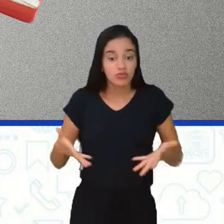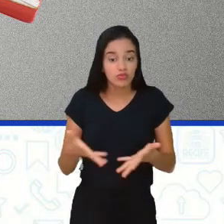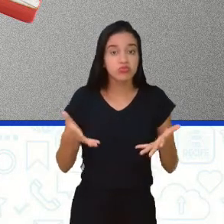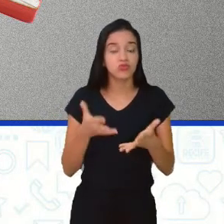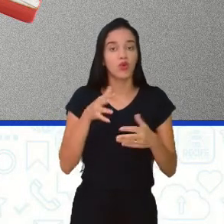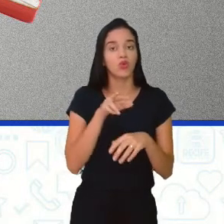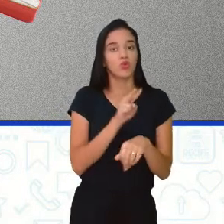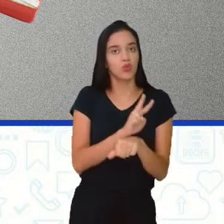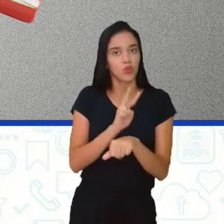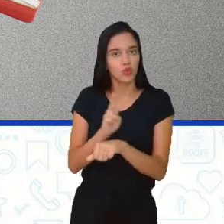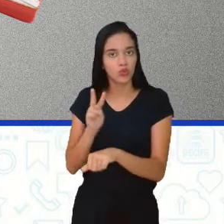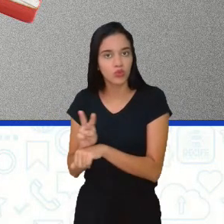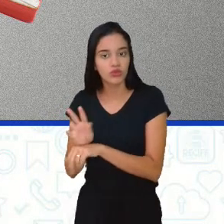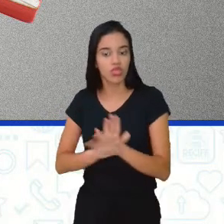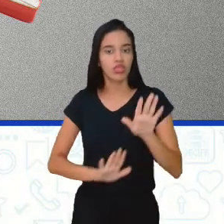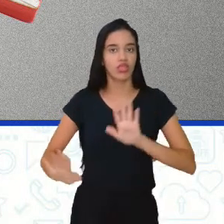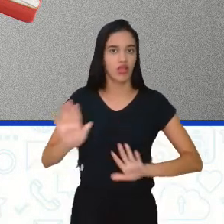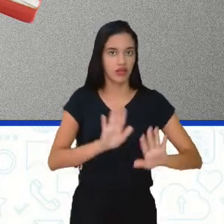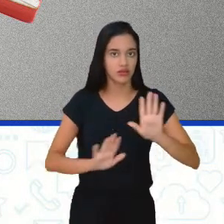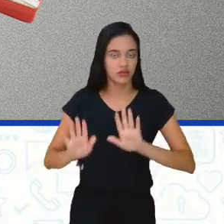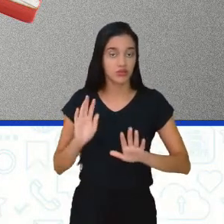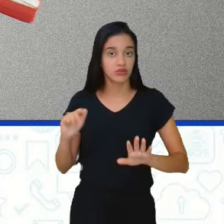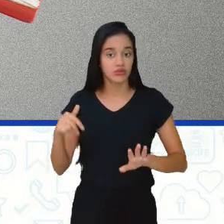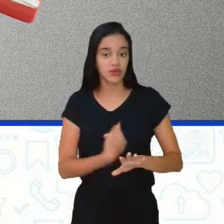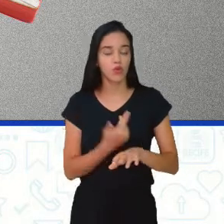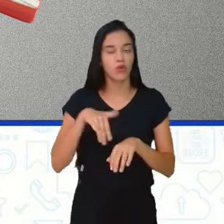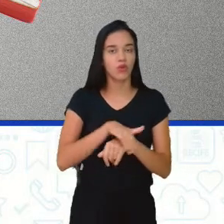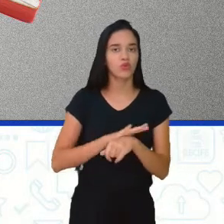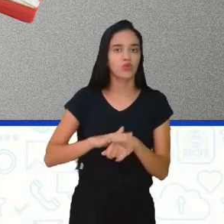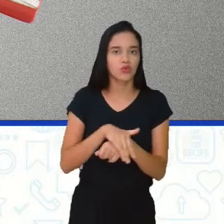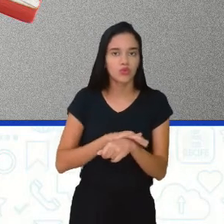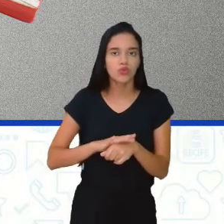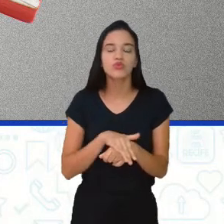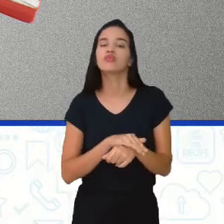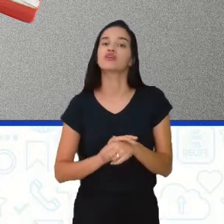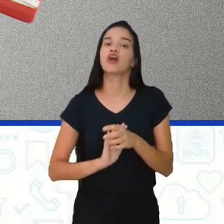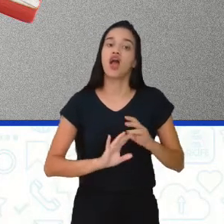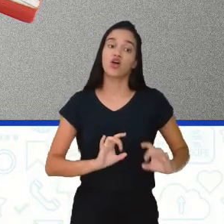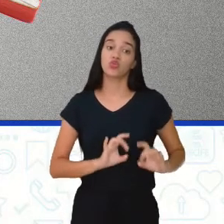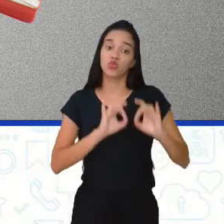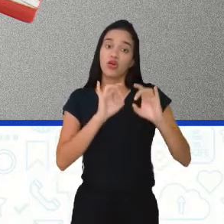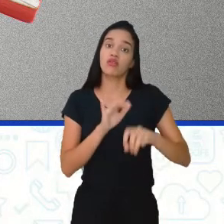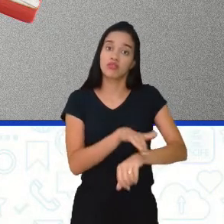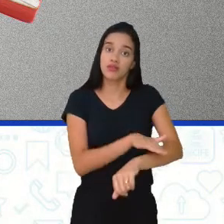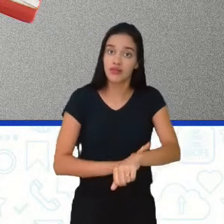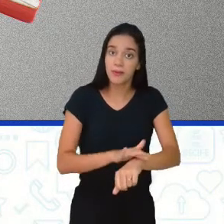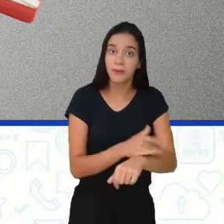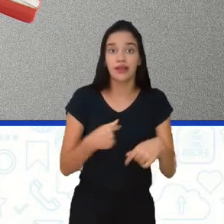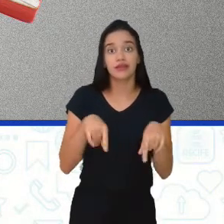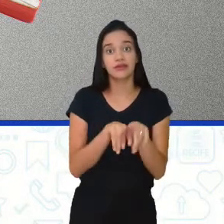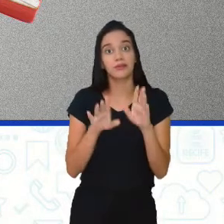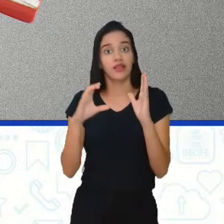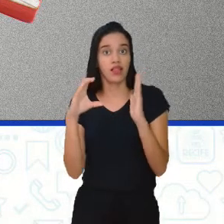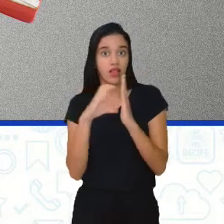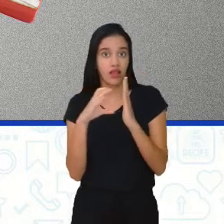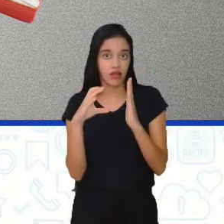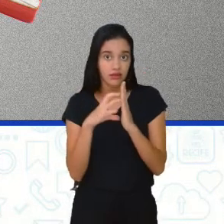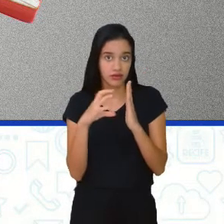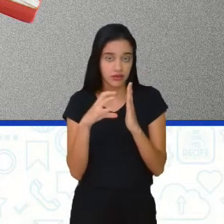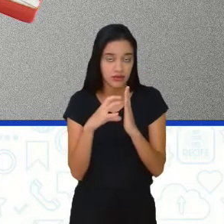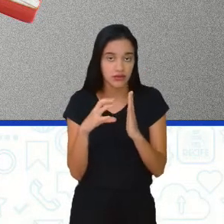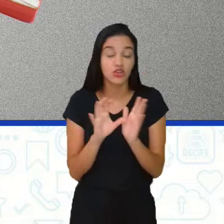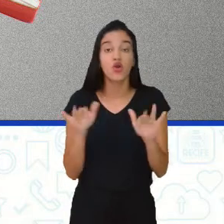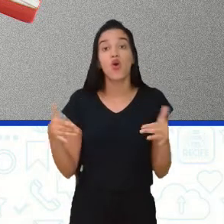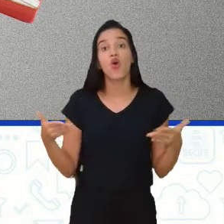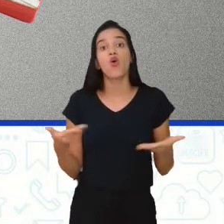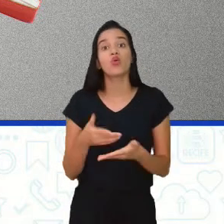nesse mês de dezembro nós vamos estar aqui conversando a respeito do câncer de pele e a questão aí da AIDS, né? Em relação aí à AIDS, hoje